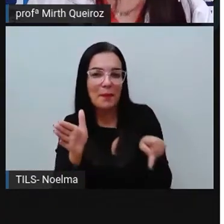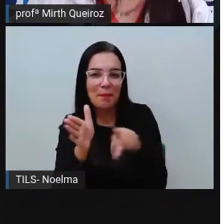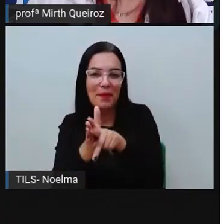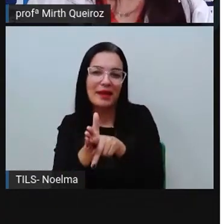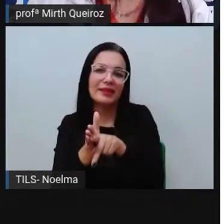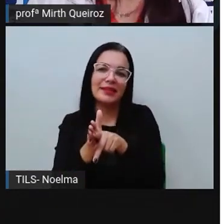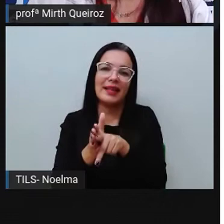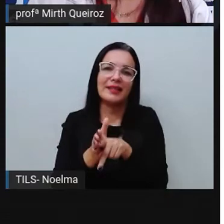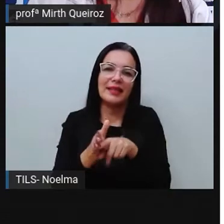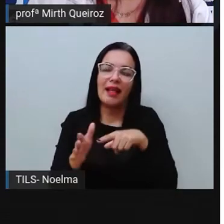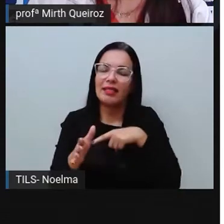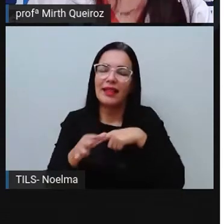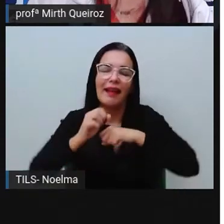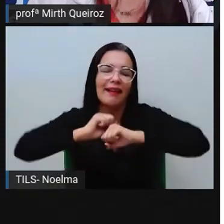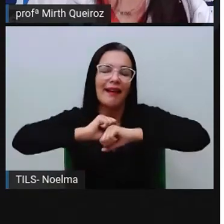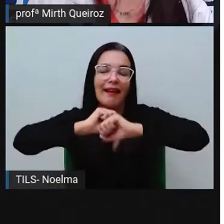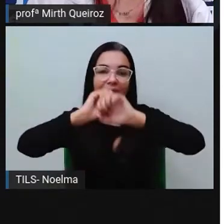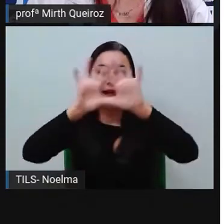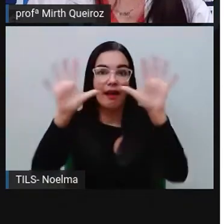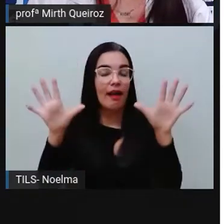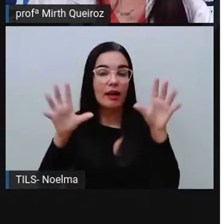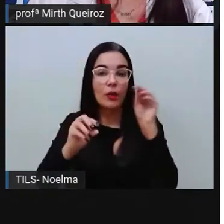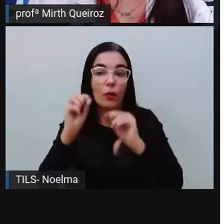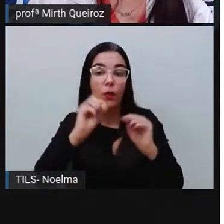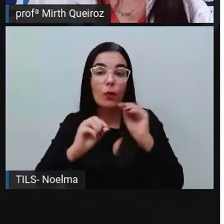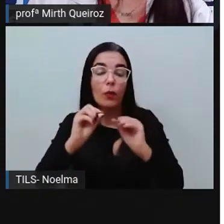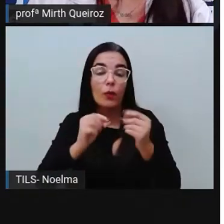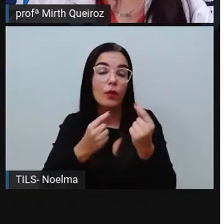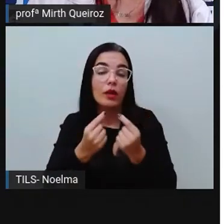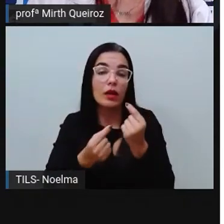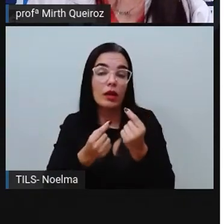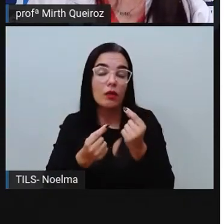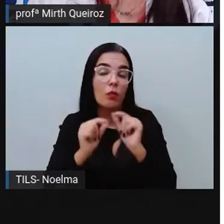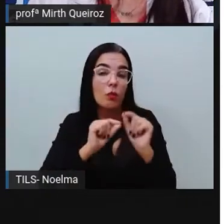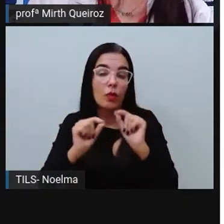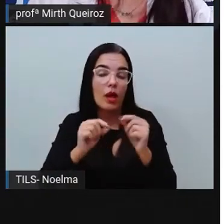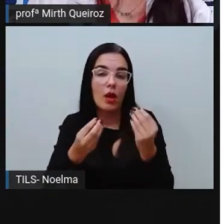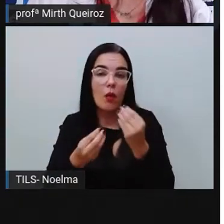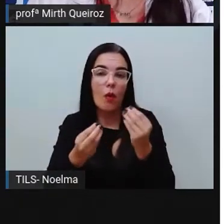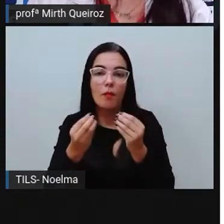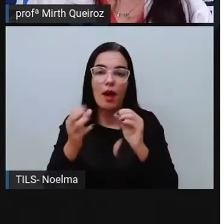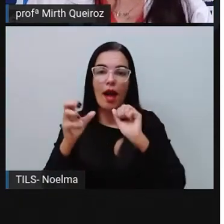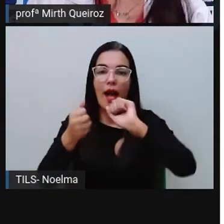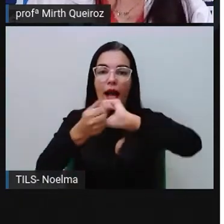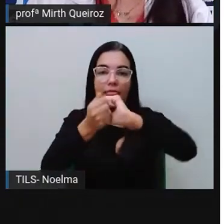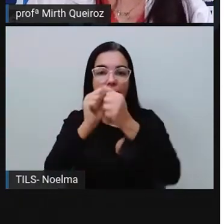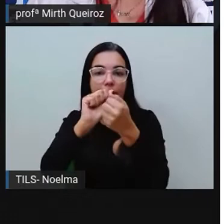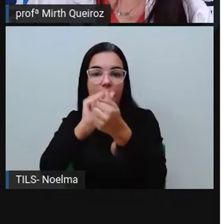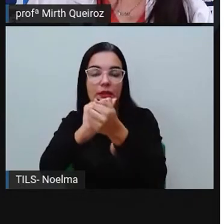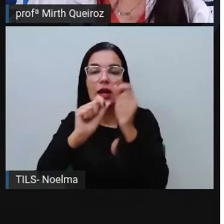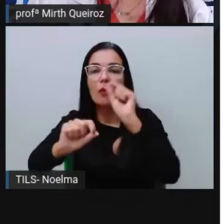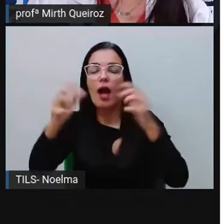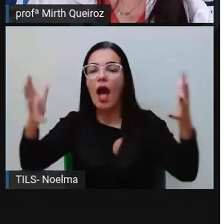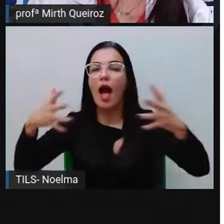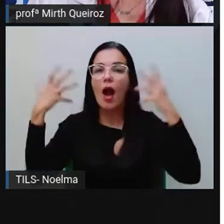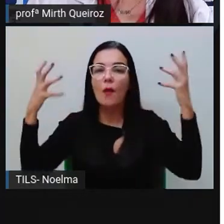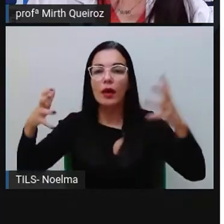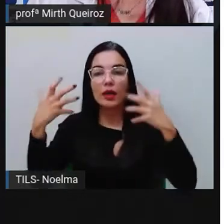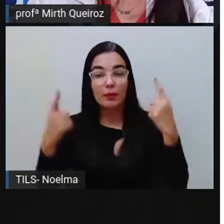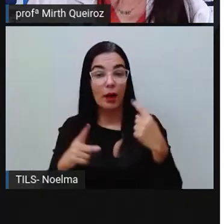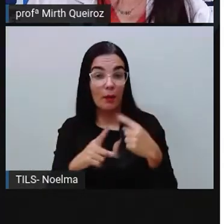por ter tão claro aí as formas de adaptações, né, ao clima, uma vez que é uma